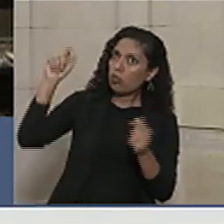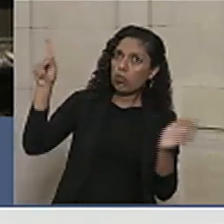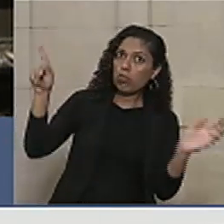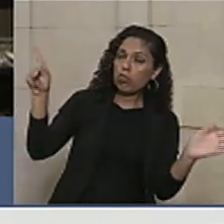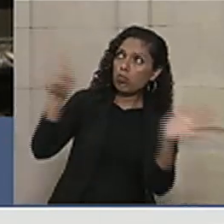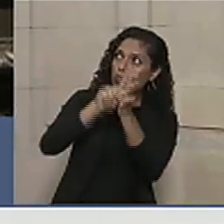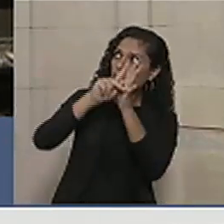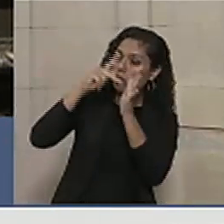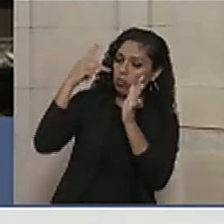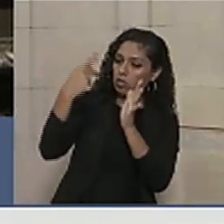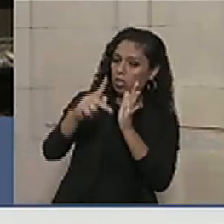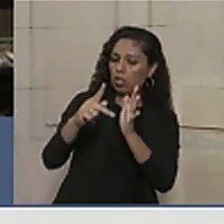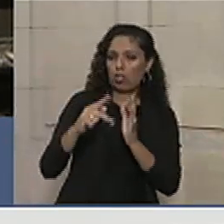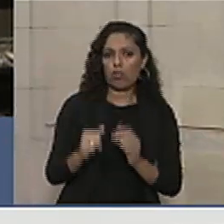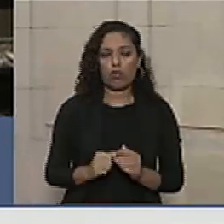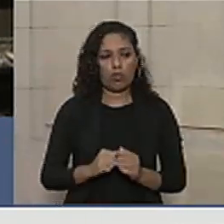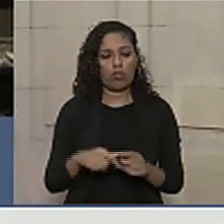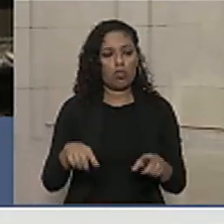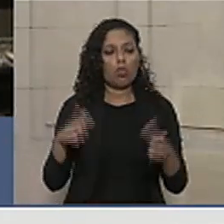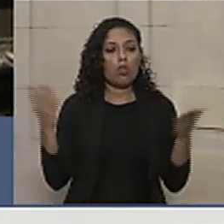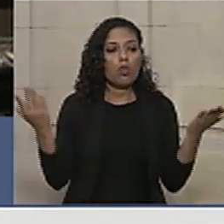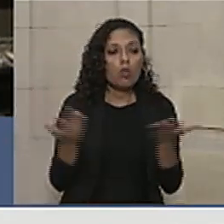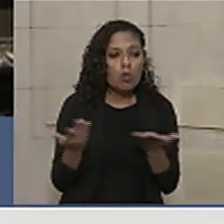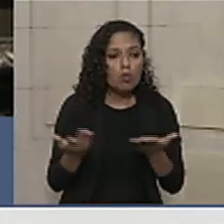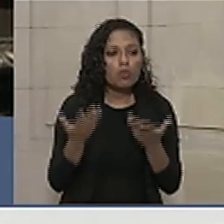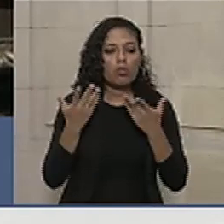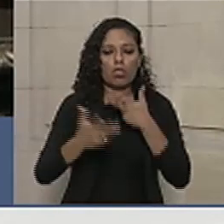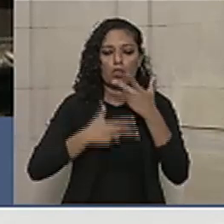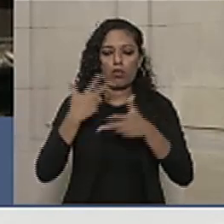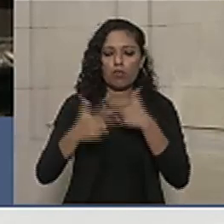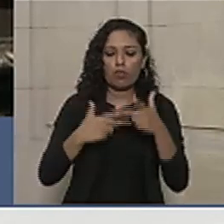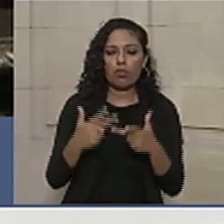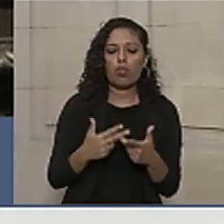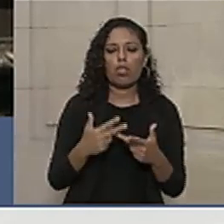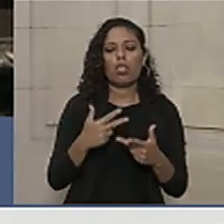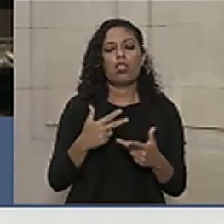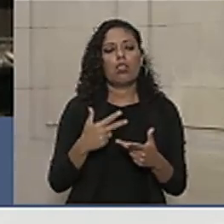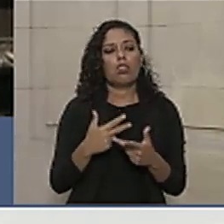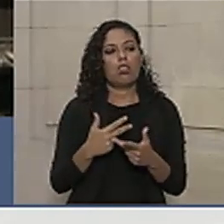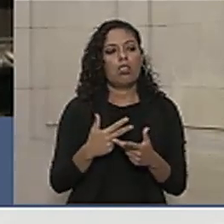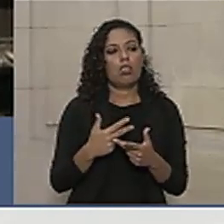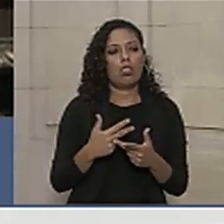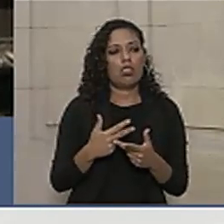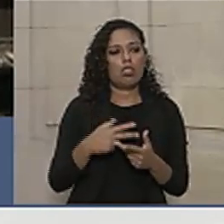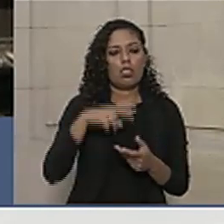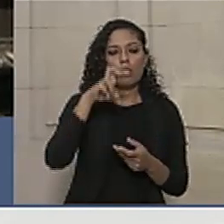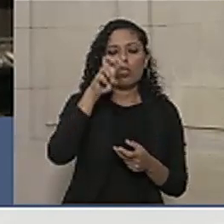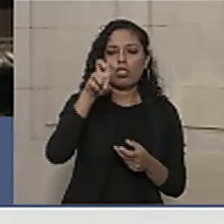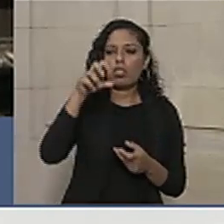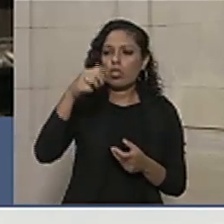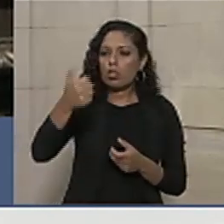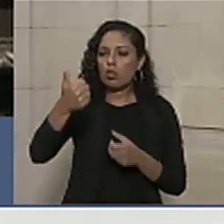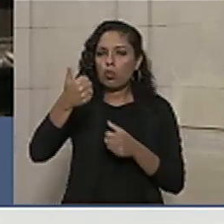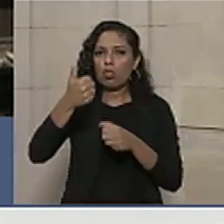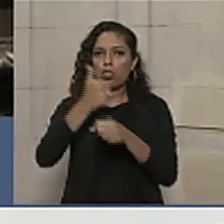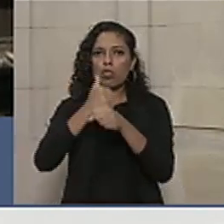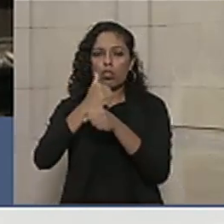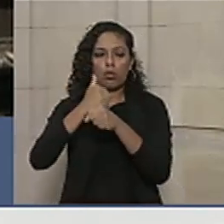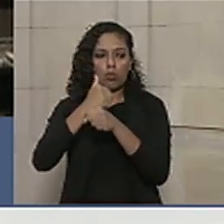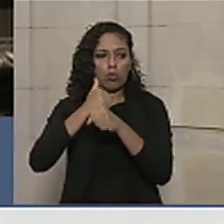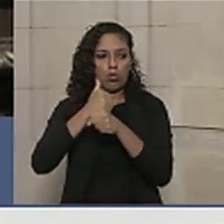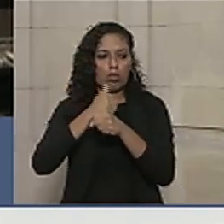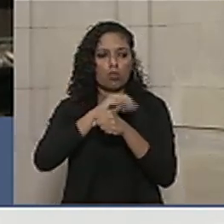Quero hoje fazer a minha fala fazendo menção aos 51 anos